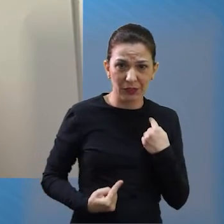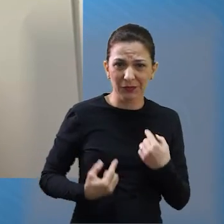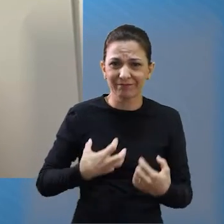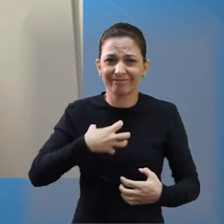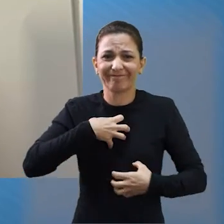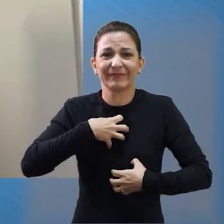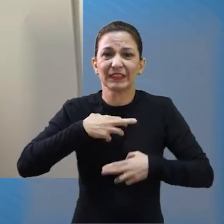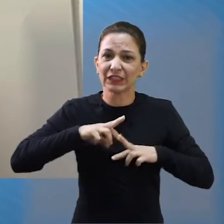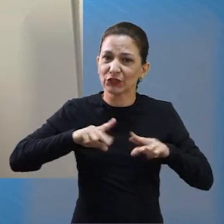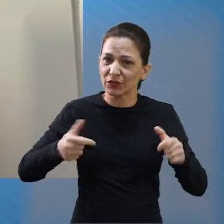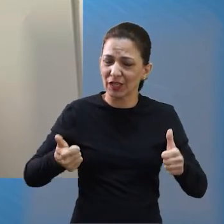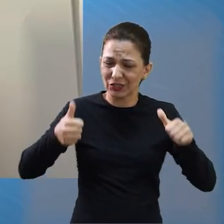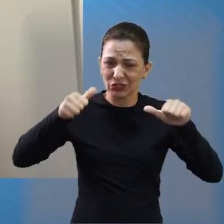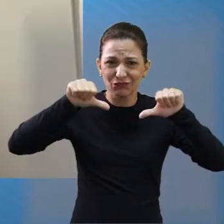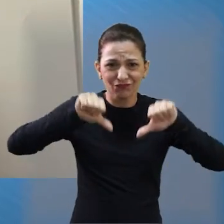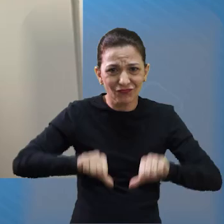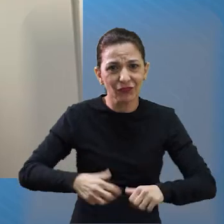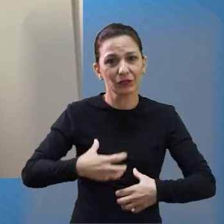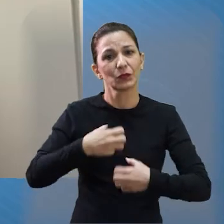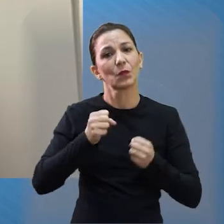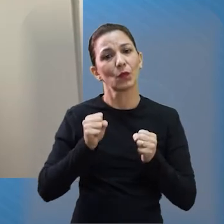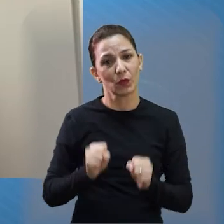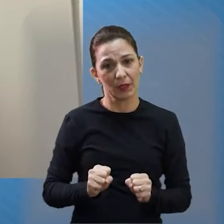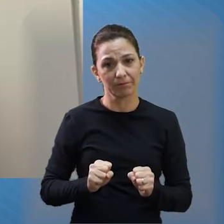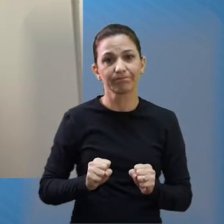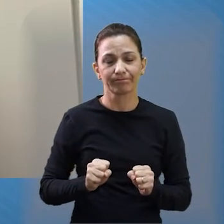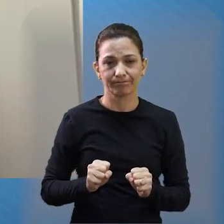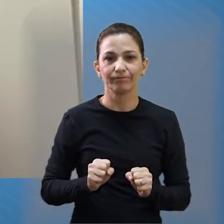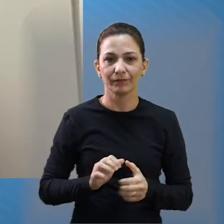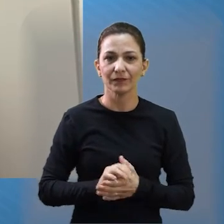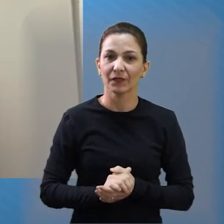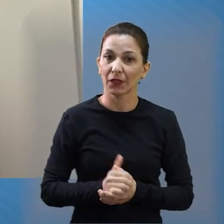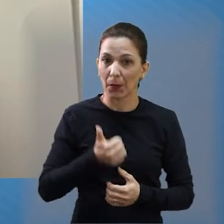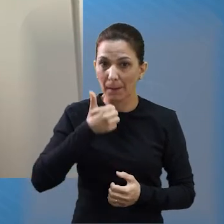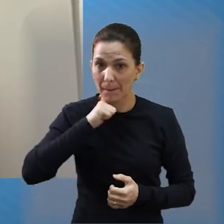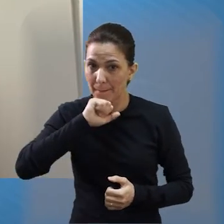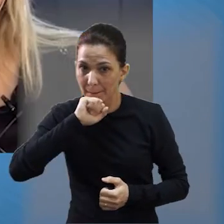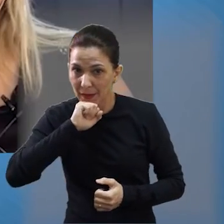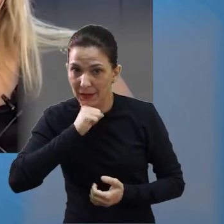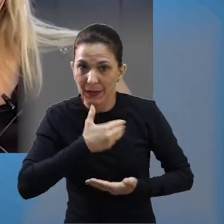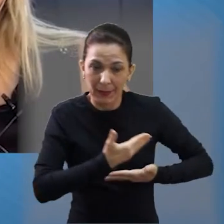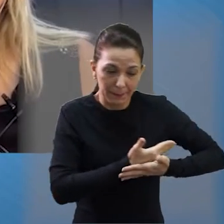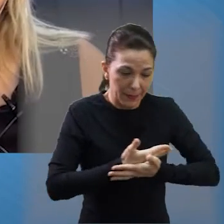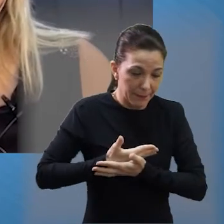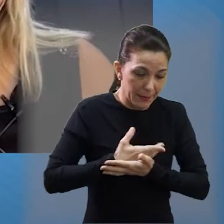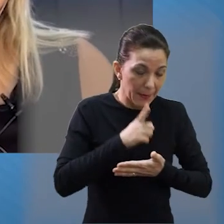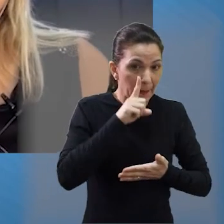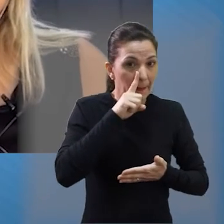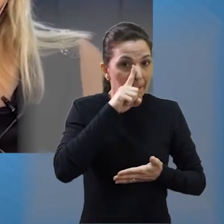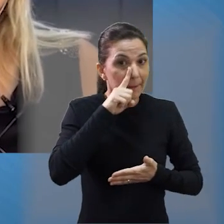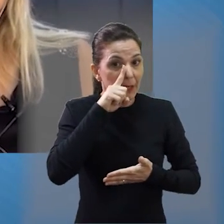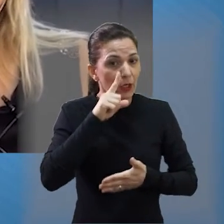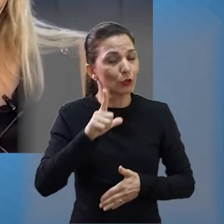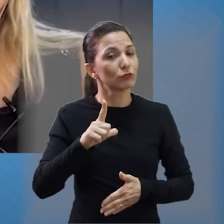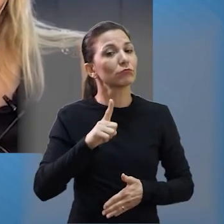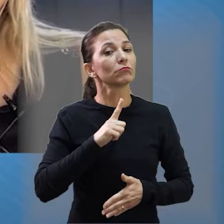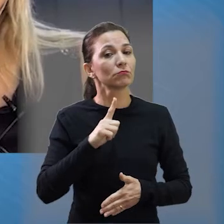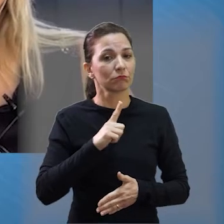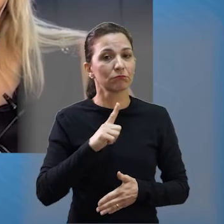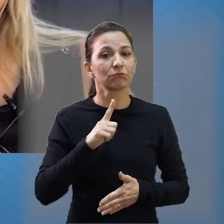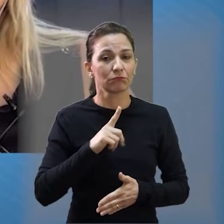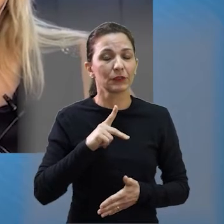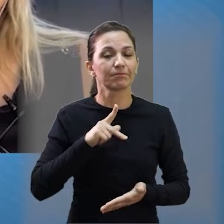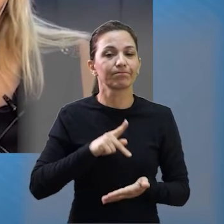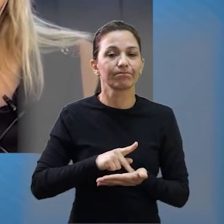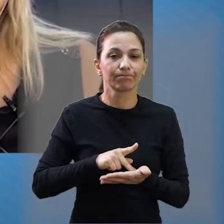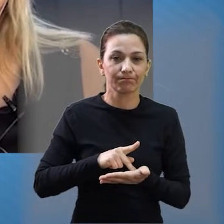ficar alterada. Então, assim, a gente orienta que seja mantida uma anticoncepção por dia, outro tipo de anticoncepção, pelo menos até